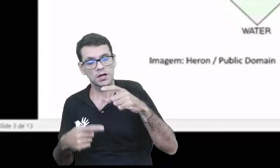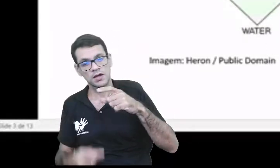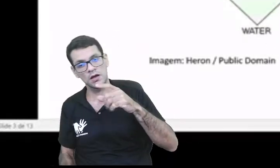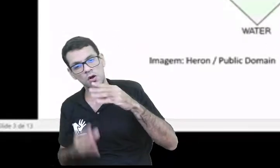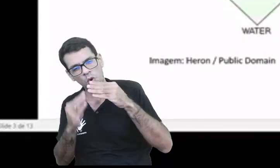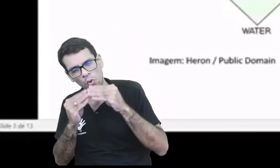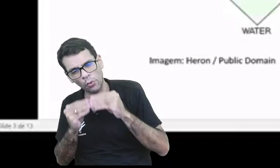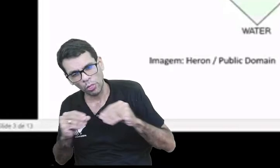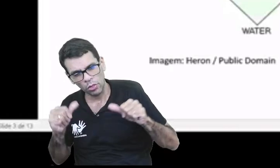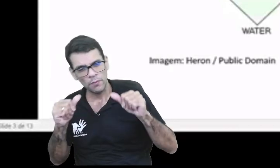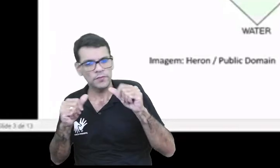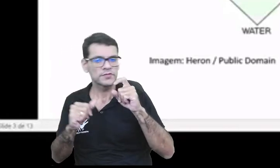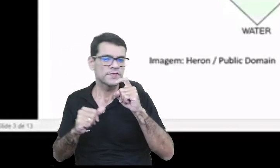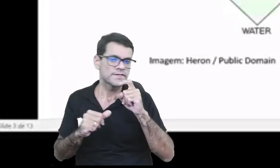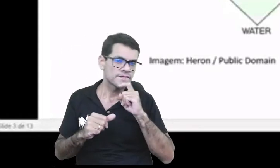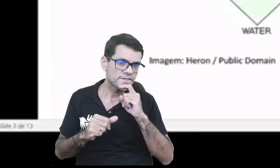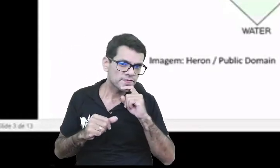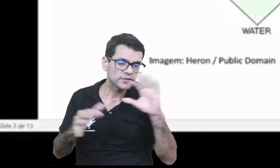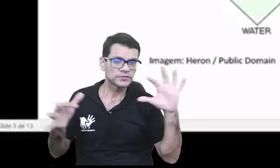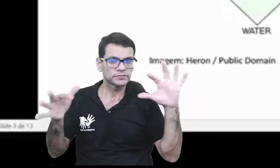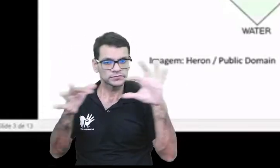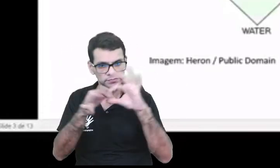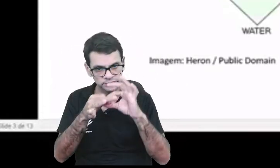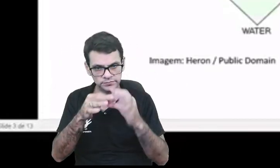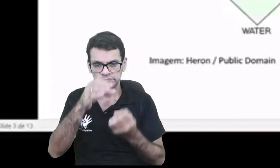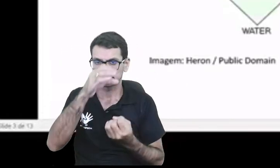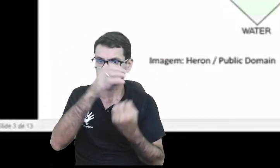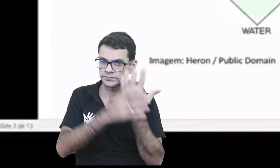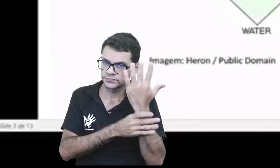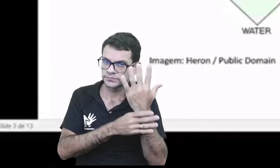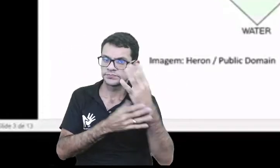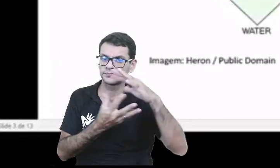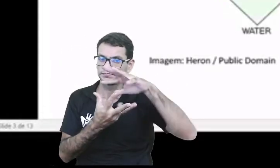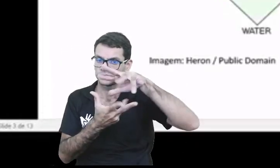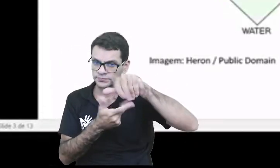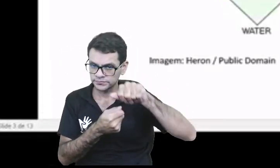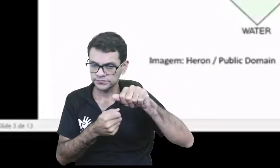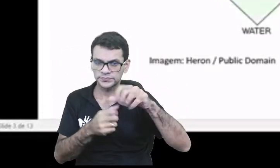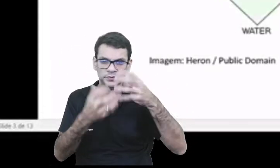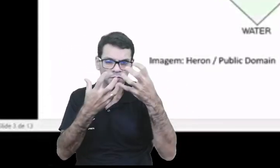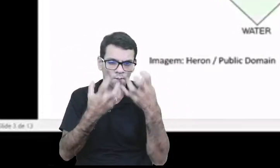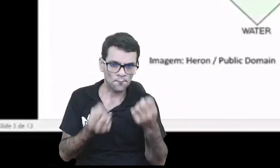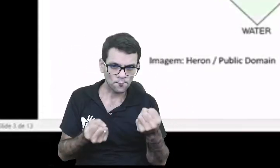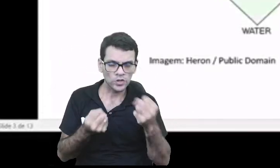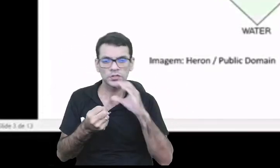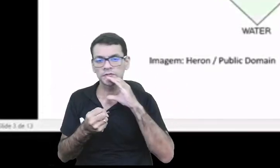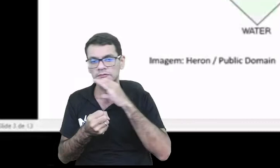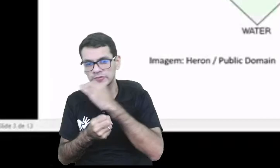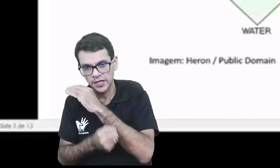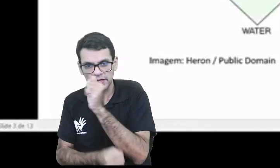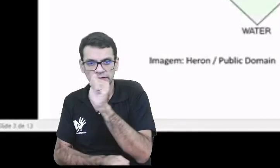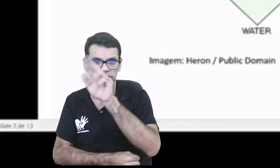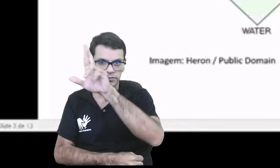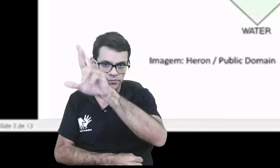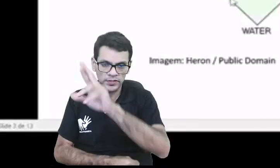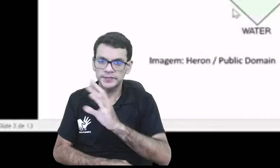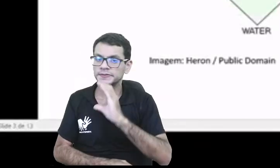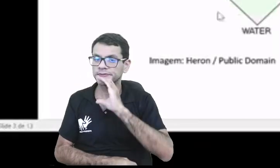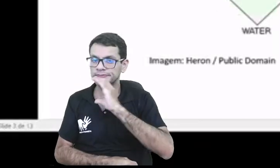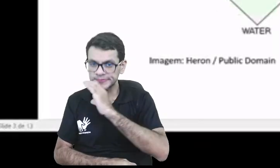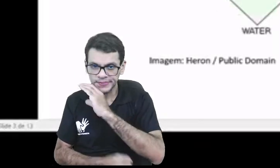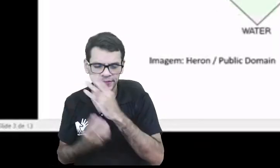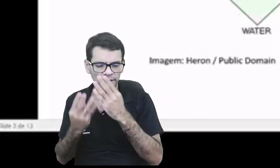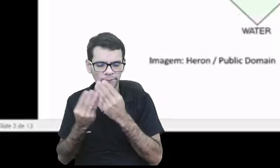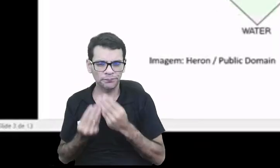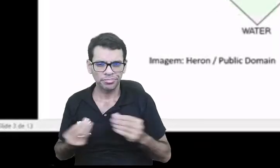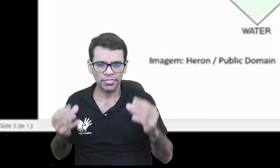o frio e o seco se combinam e formam a terra, o seco e o quente se combinam e formam o ar, e o quente e o